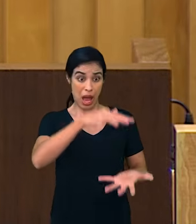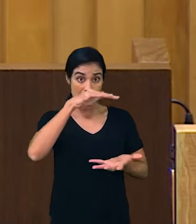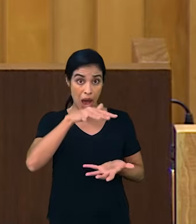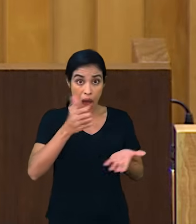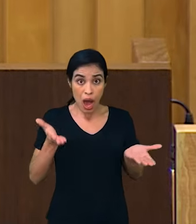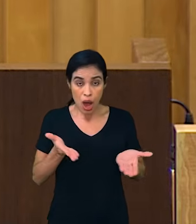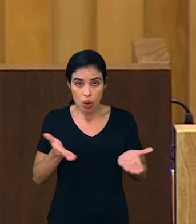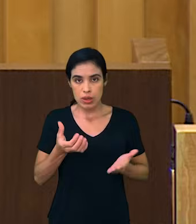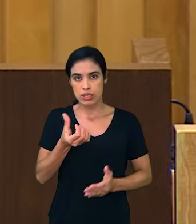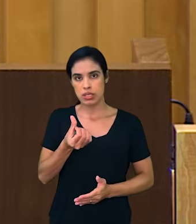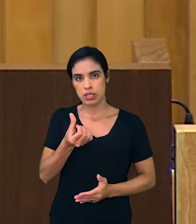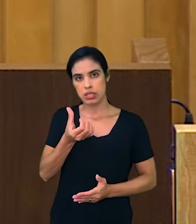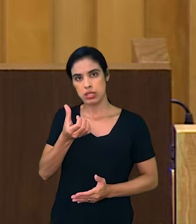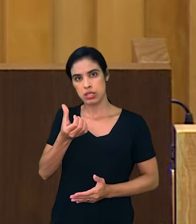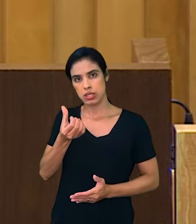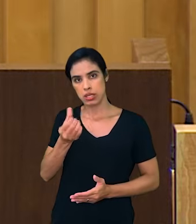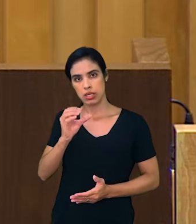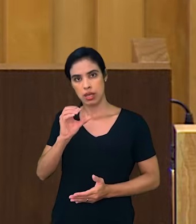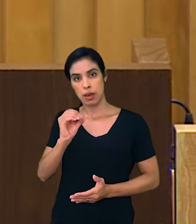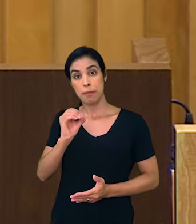de